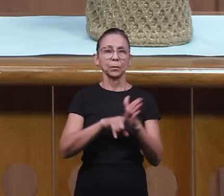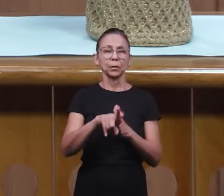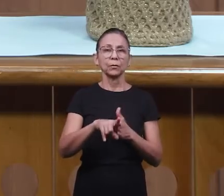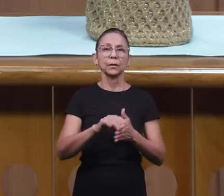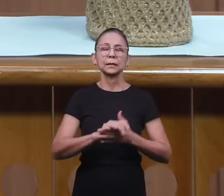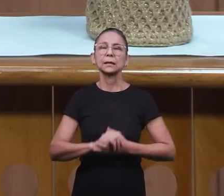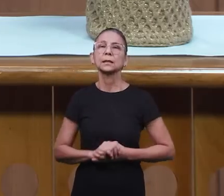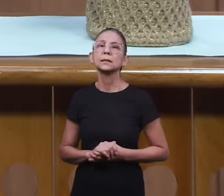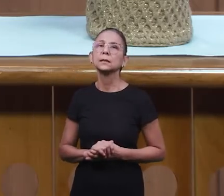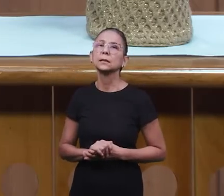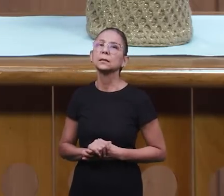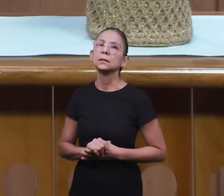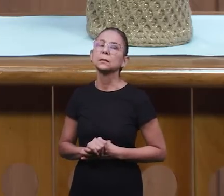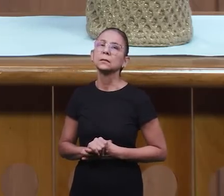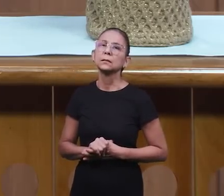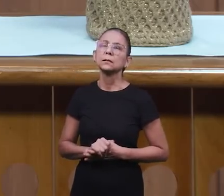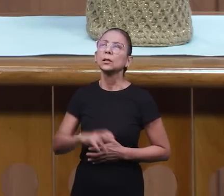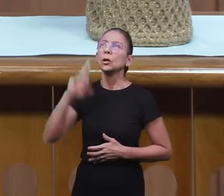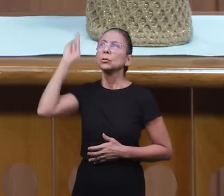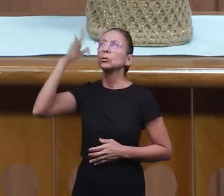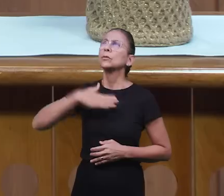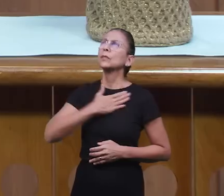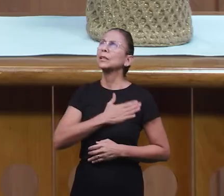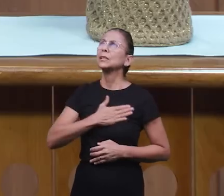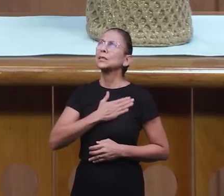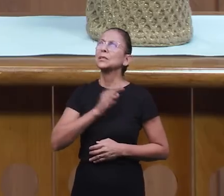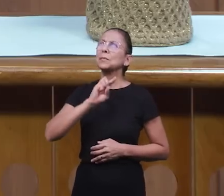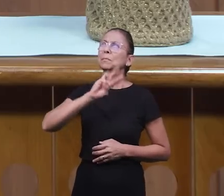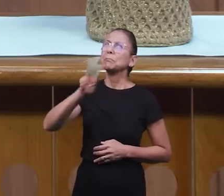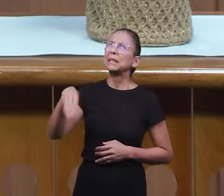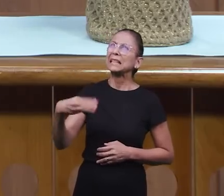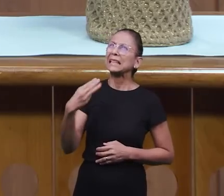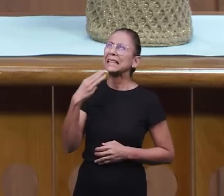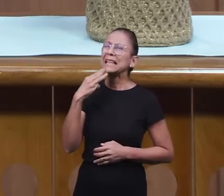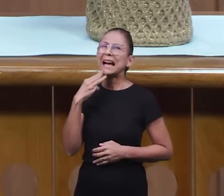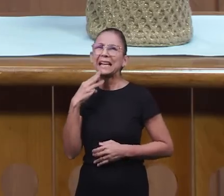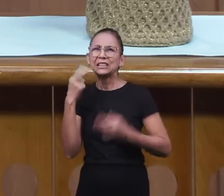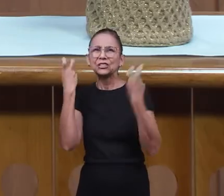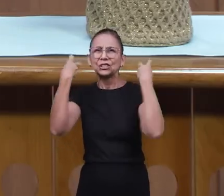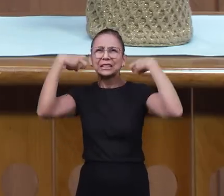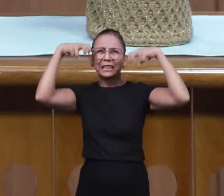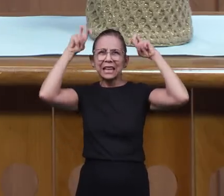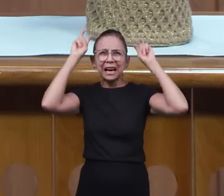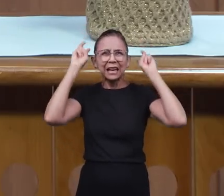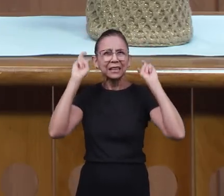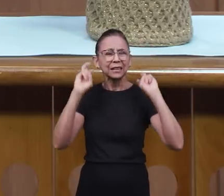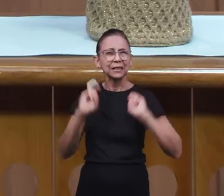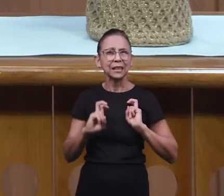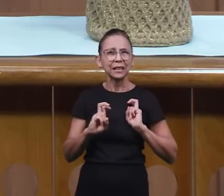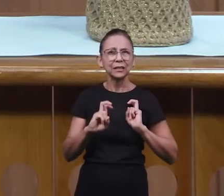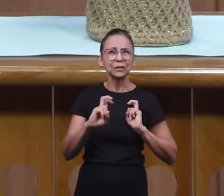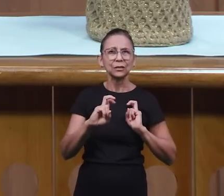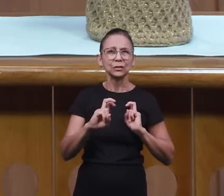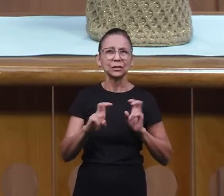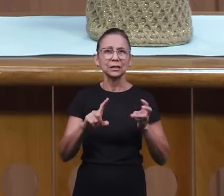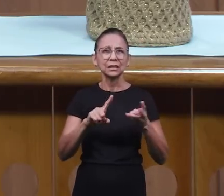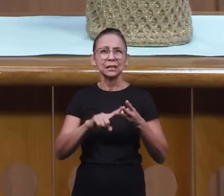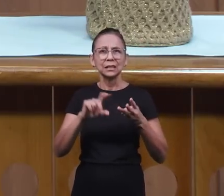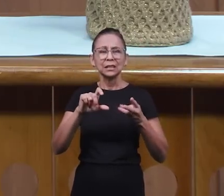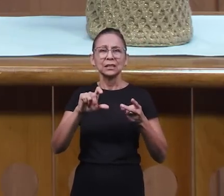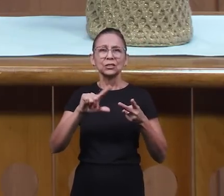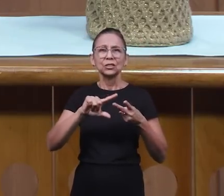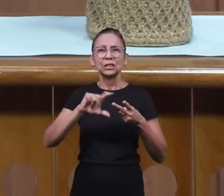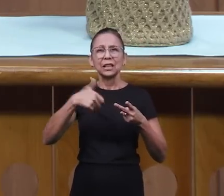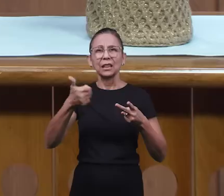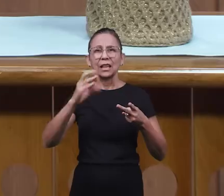A primeira dela é quando ele disse: agradar-se ao Senhor de milhares de carneiros, 10.000 ribeiros